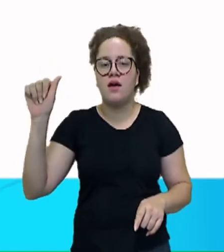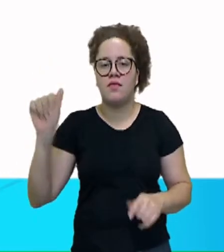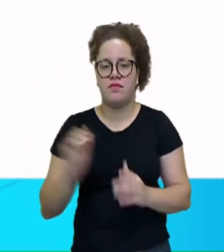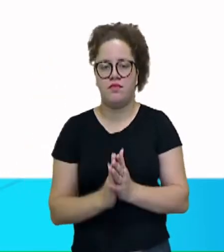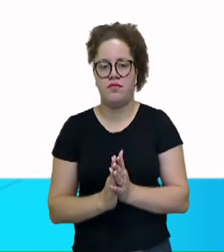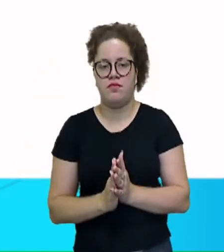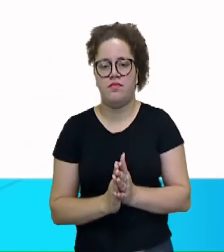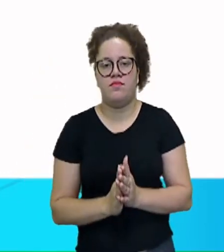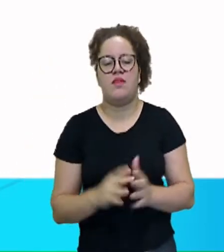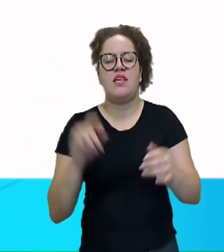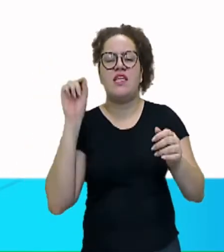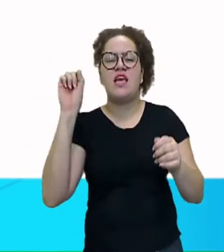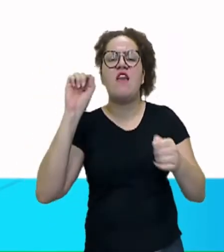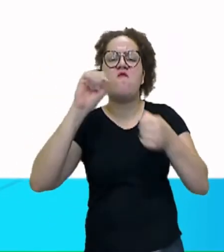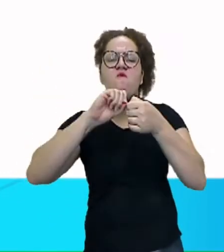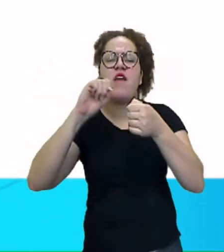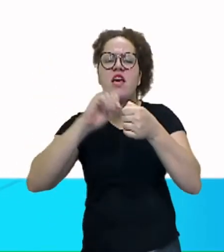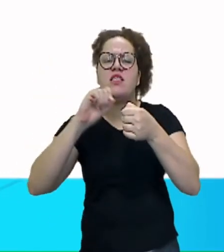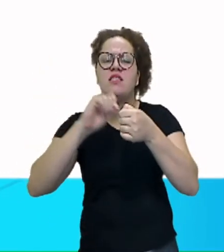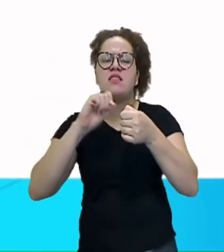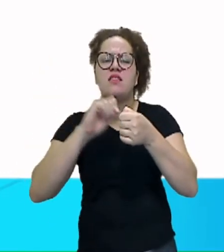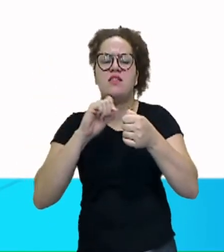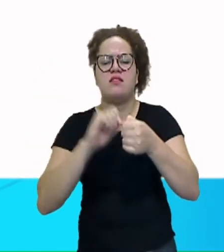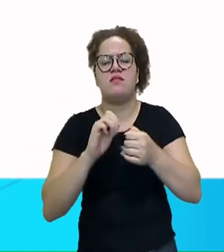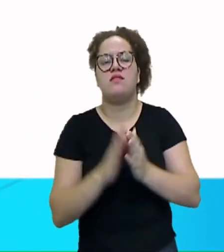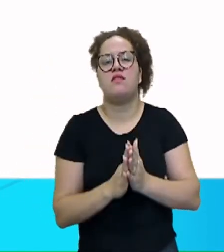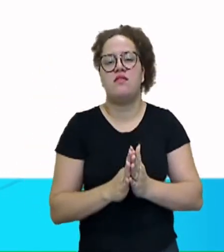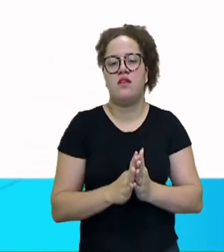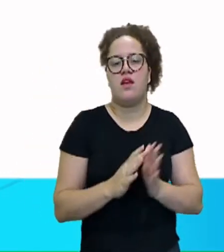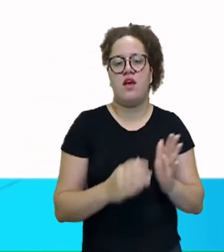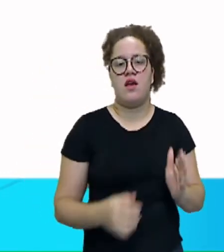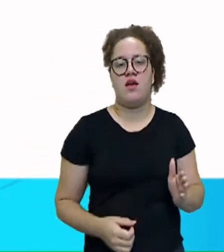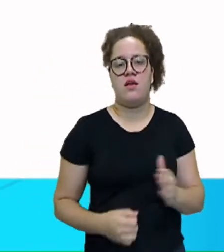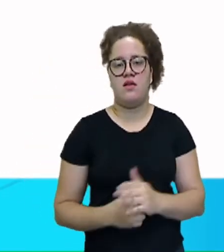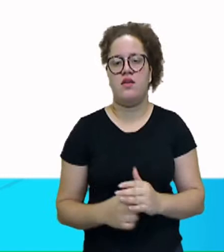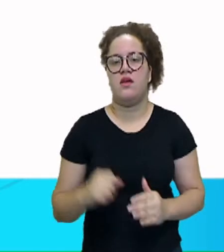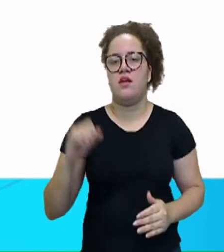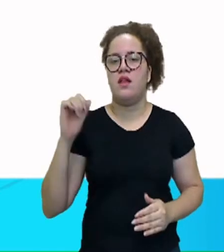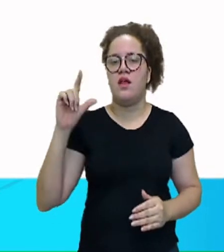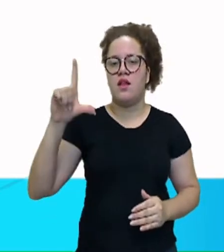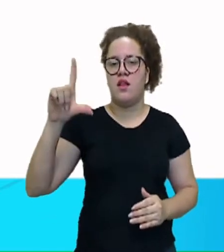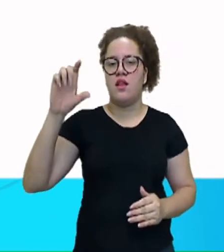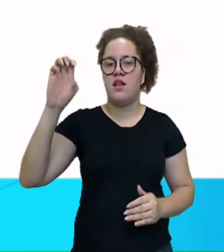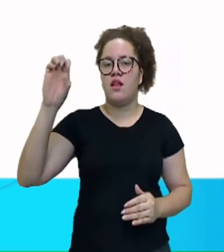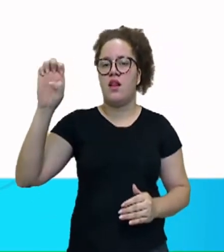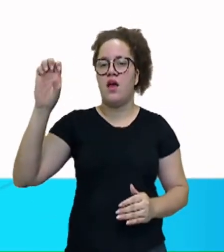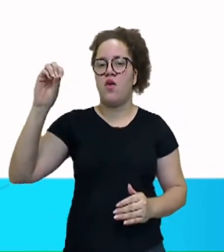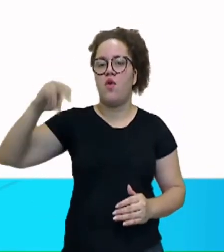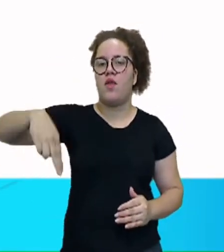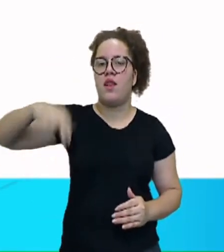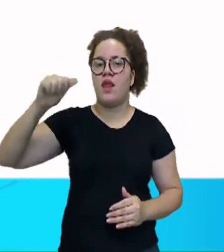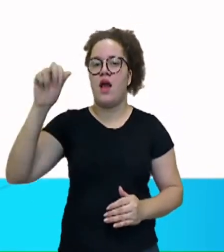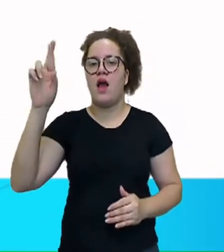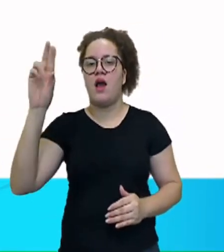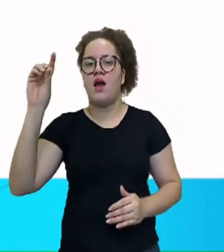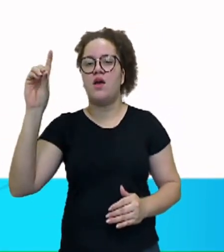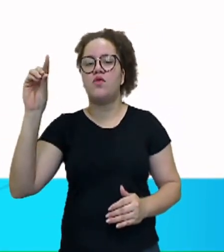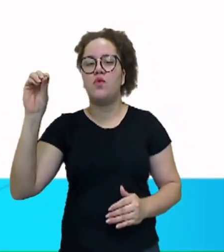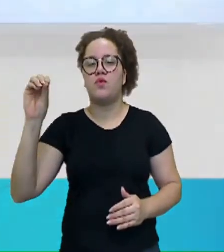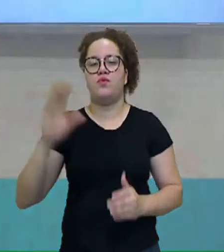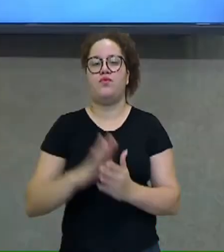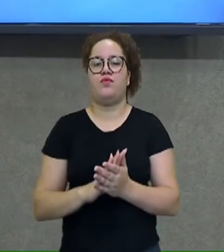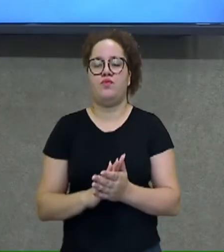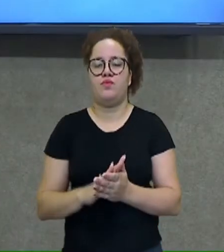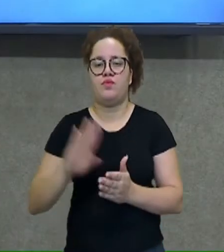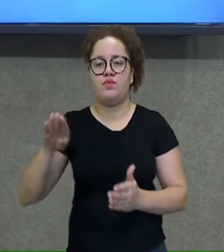de Leonardo da Vinci. Pintura icônica, se encontra hospedada no Museu